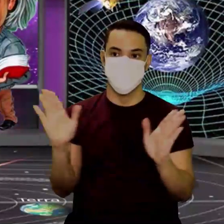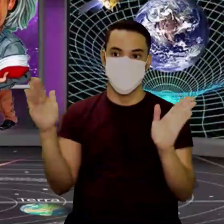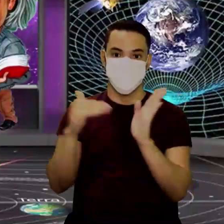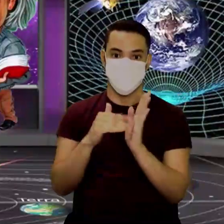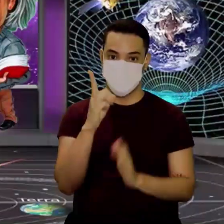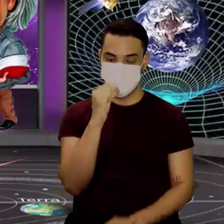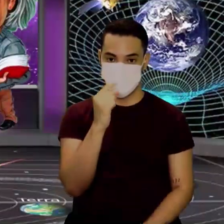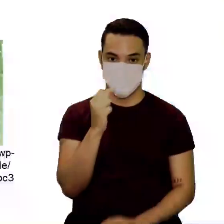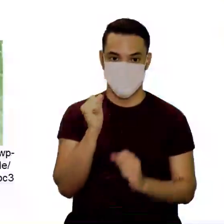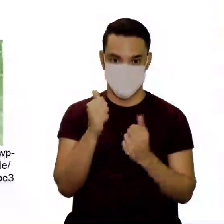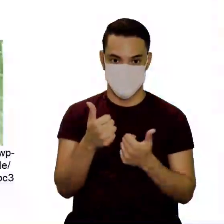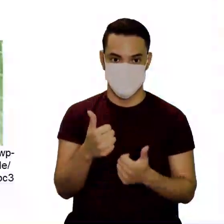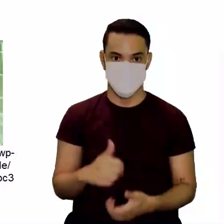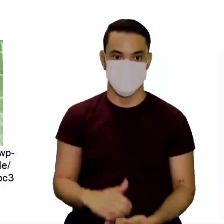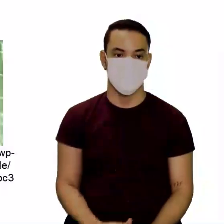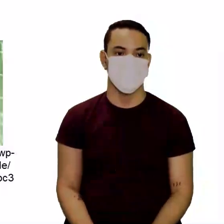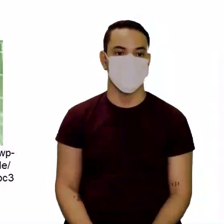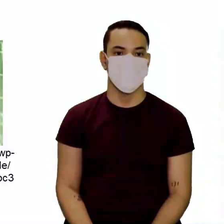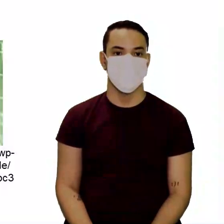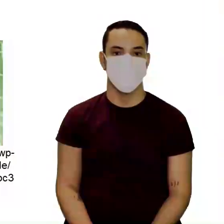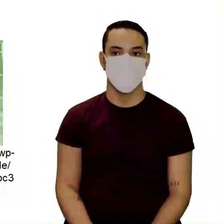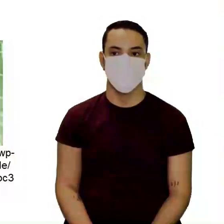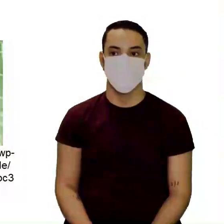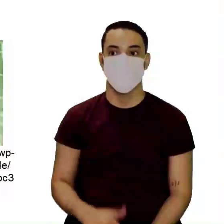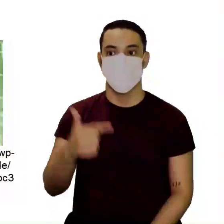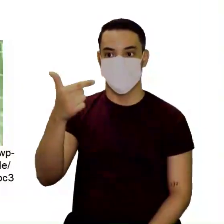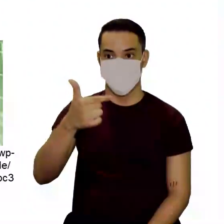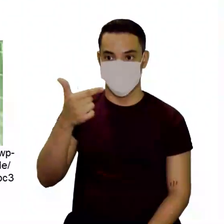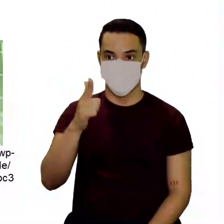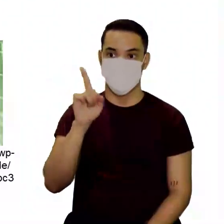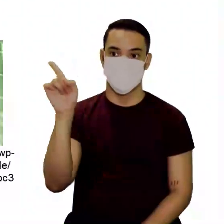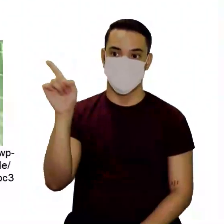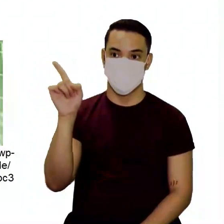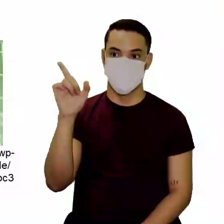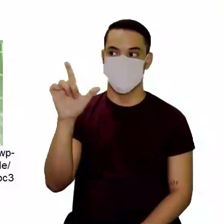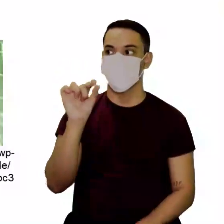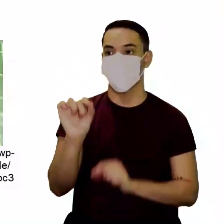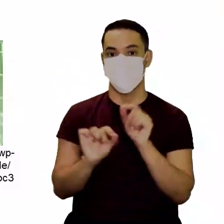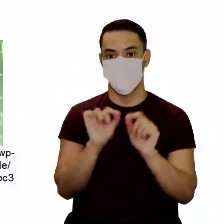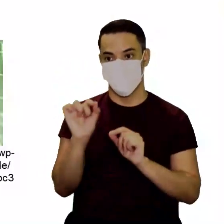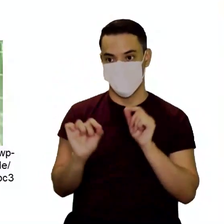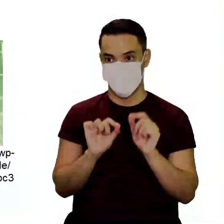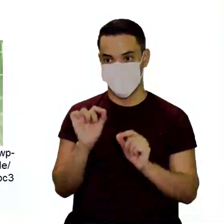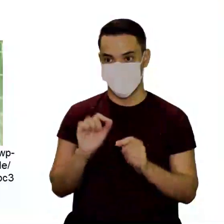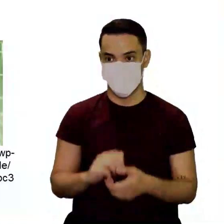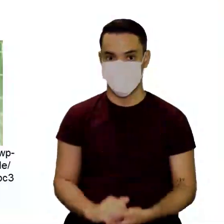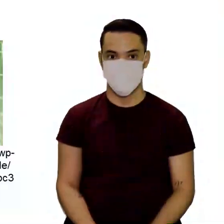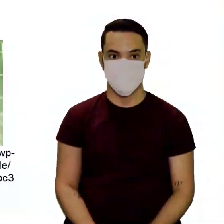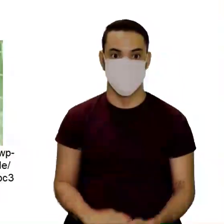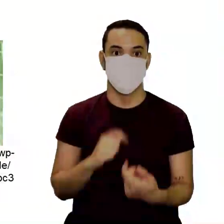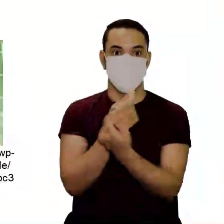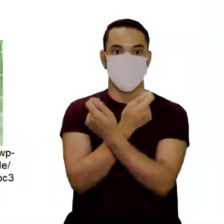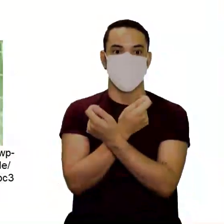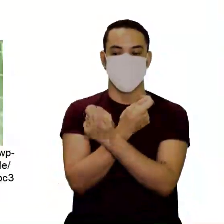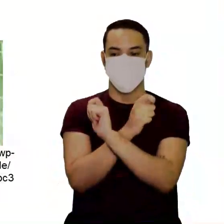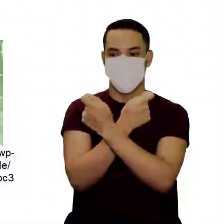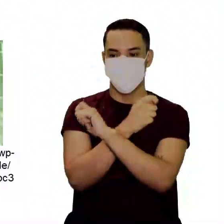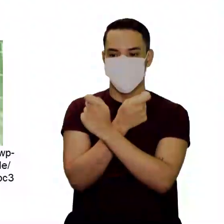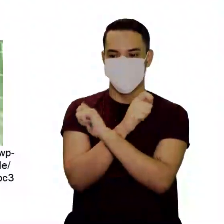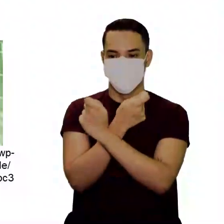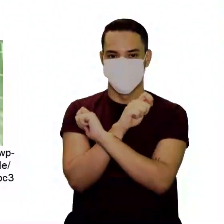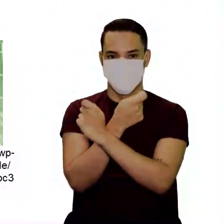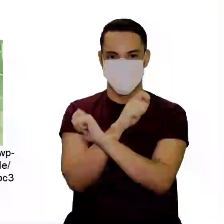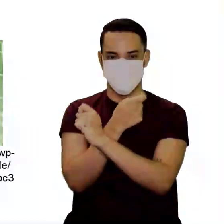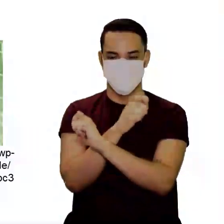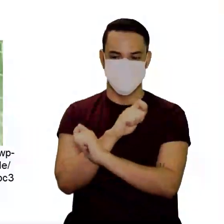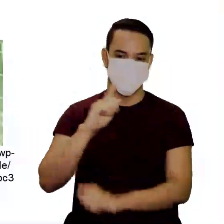bem? Então, vamos lá acompanhar a segunda. Então, nossa segunda questão aqui é... PUC Minas Gerais, de novo dessa aparecendo em